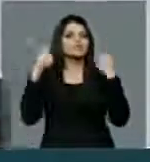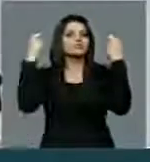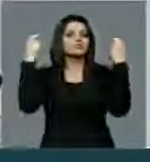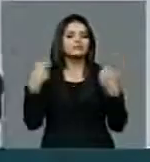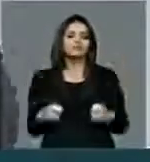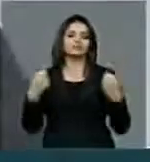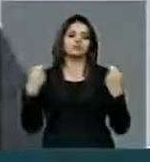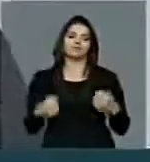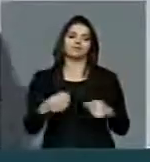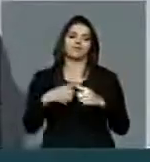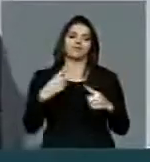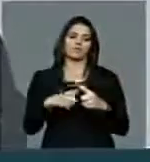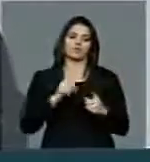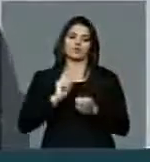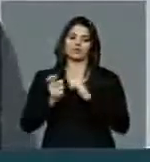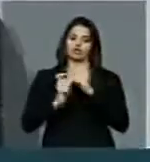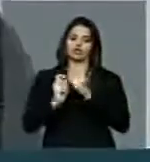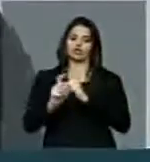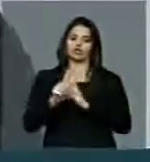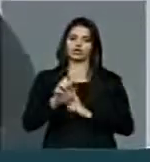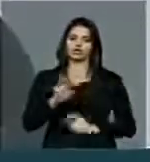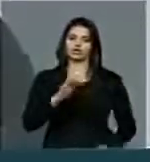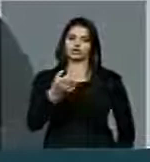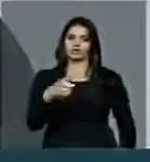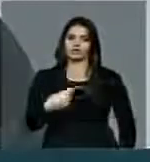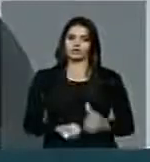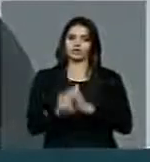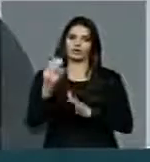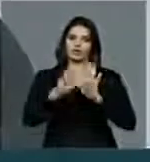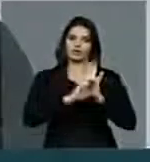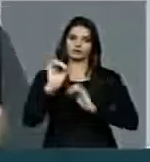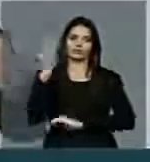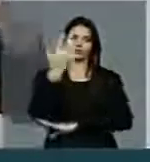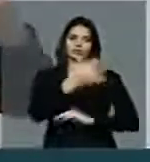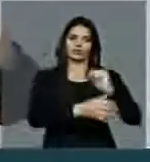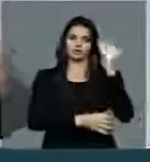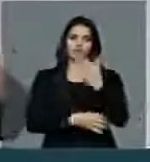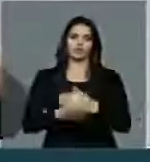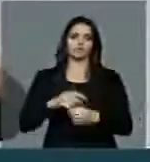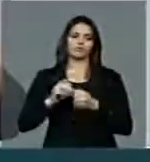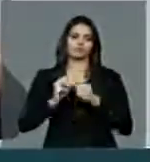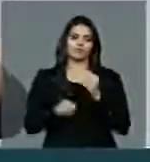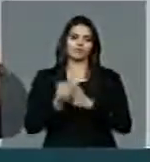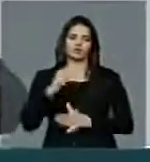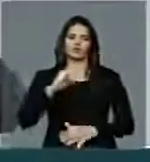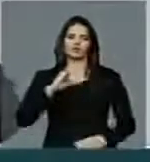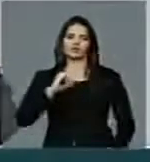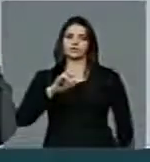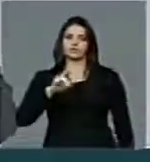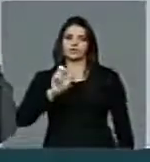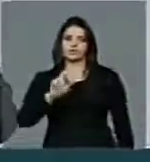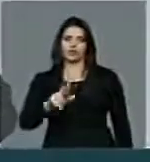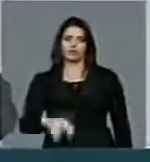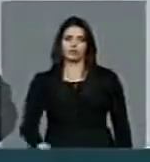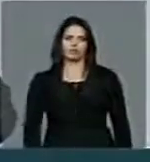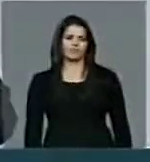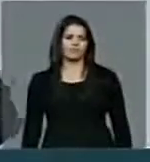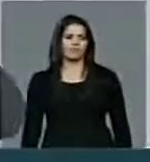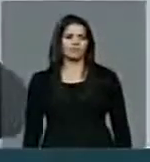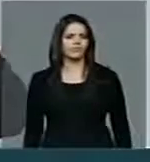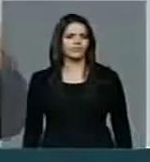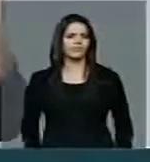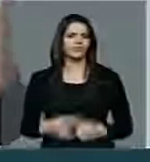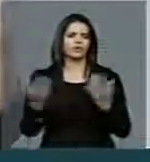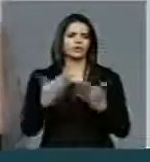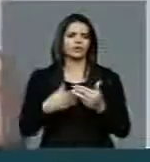necessário do ponto de vista de gestão da implementação do Código Florestal. E foi instituído o SICAR. Então, dizer que não tem normas gerais,